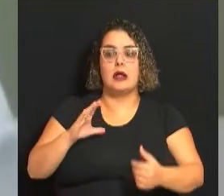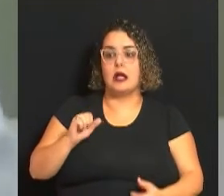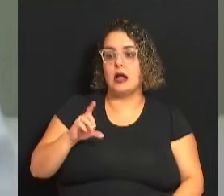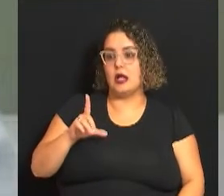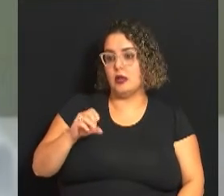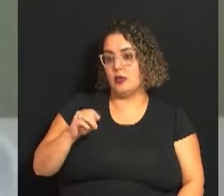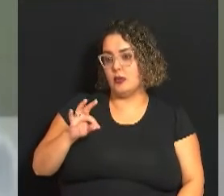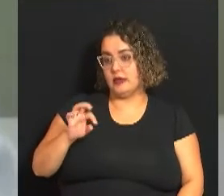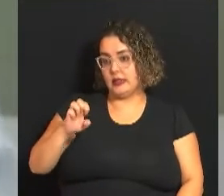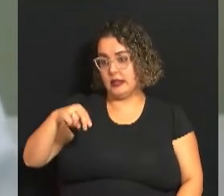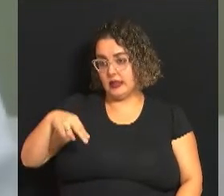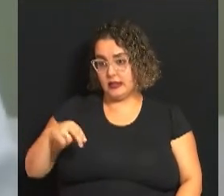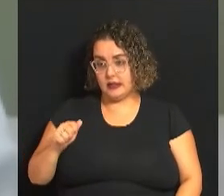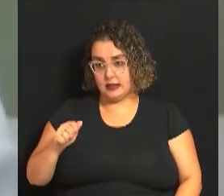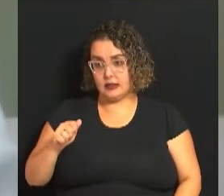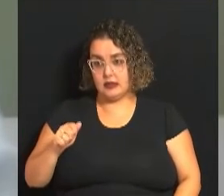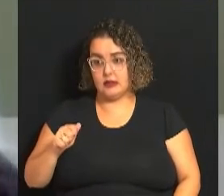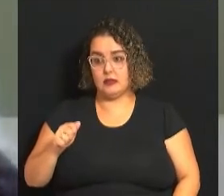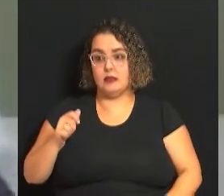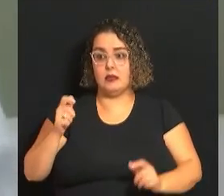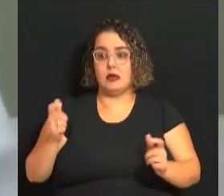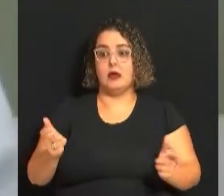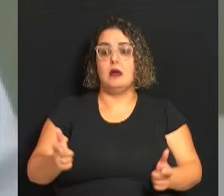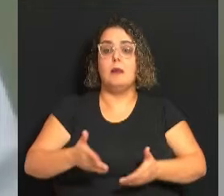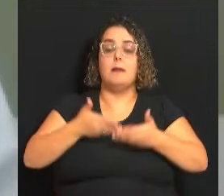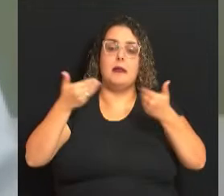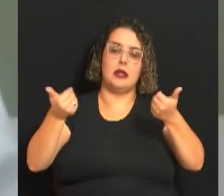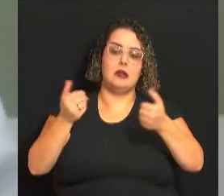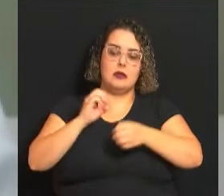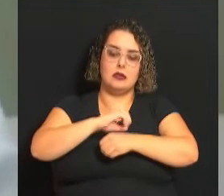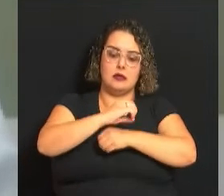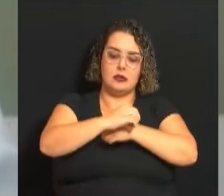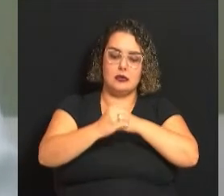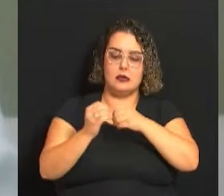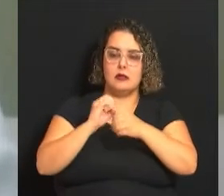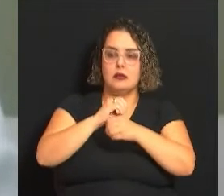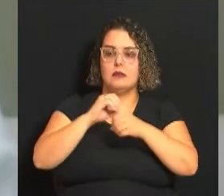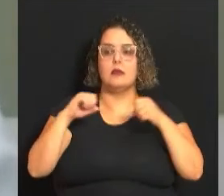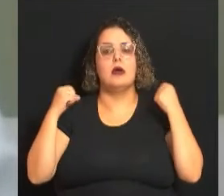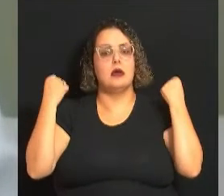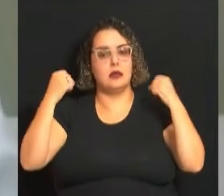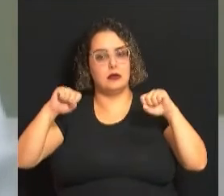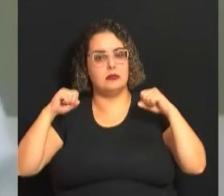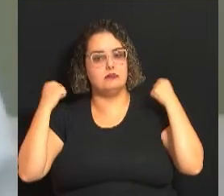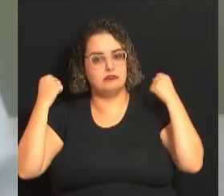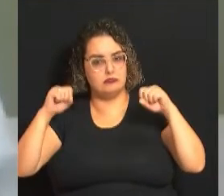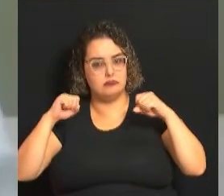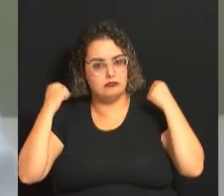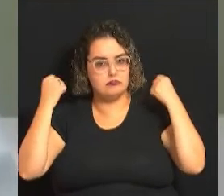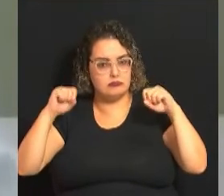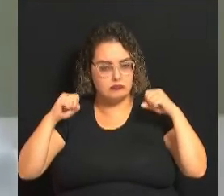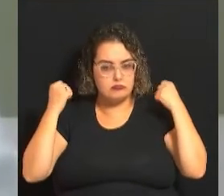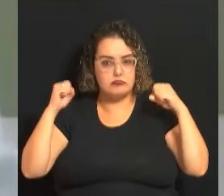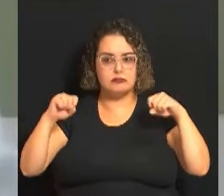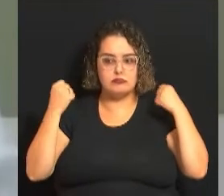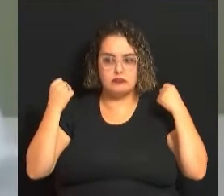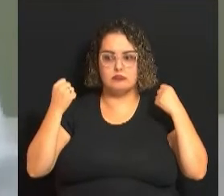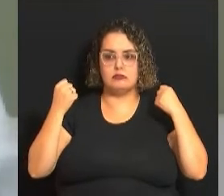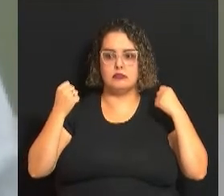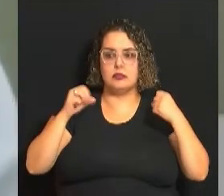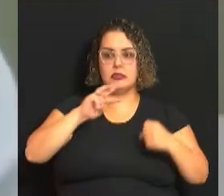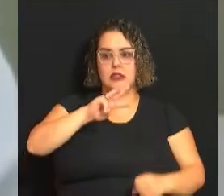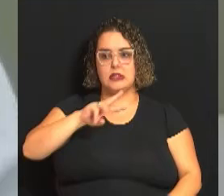diminuir, vai melhorar a saúde da célula. Exercício físico, atividade física, pelo menos 3 vezes